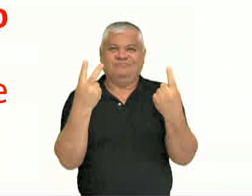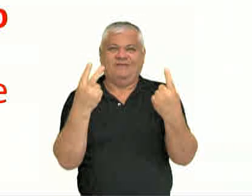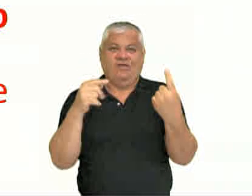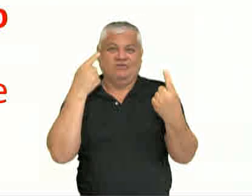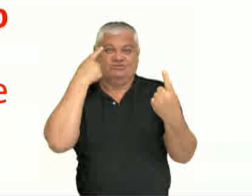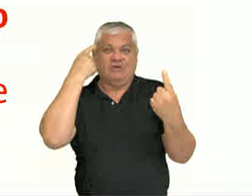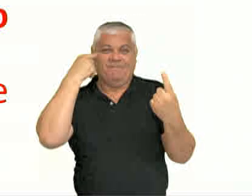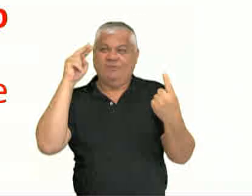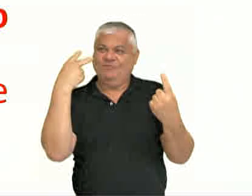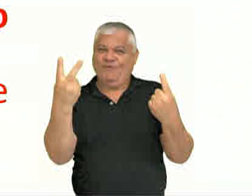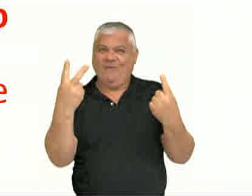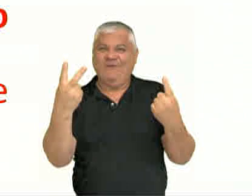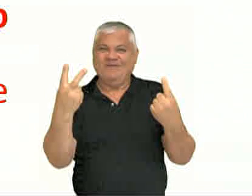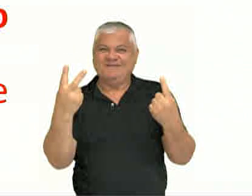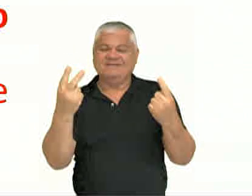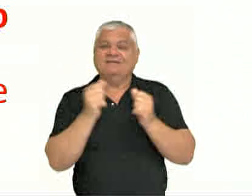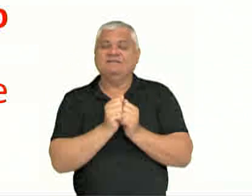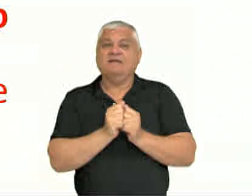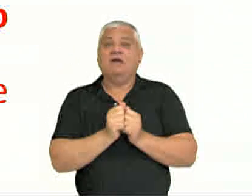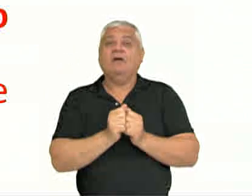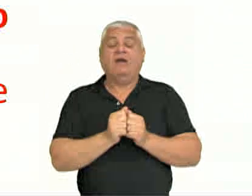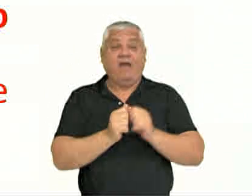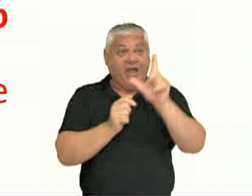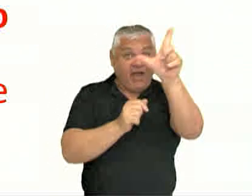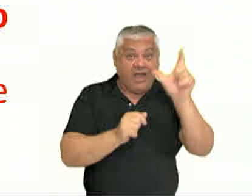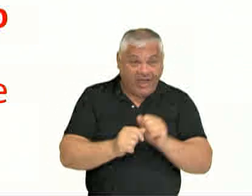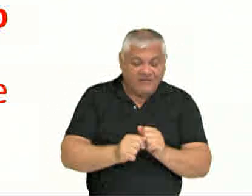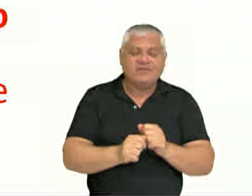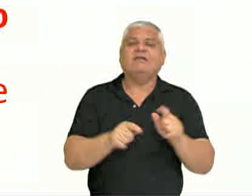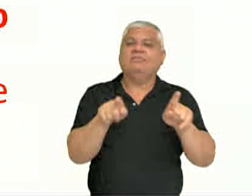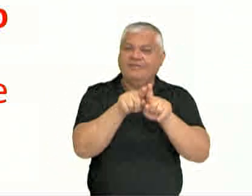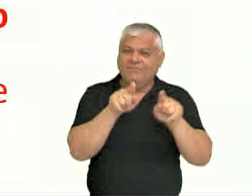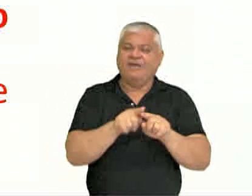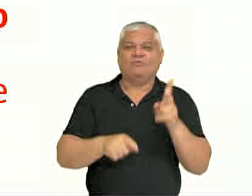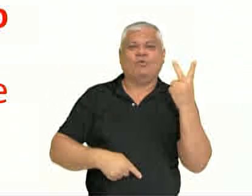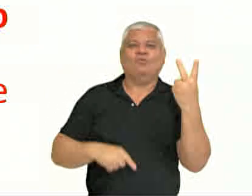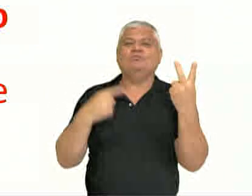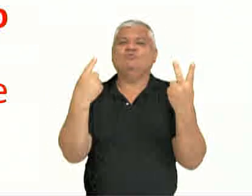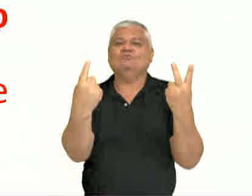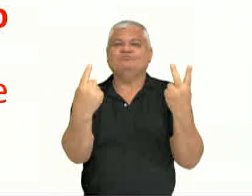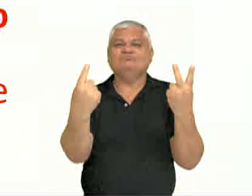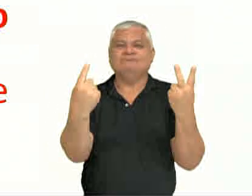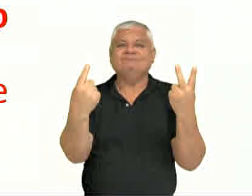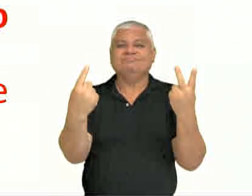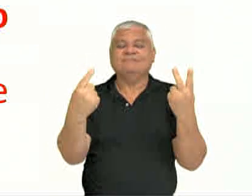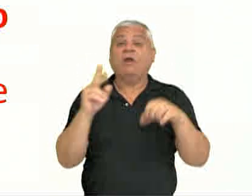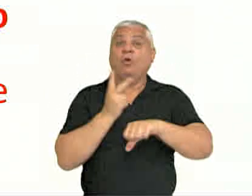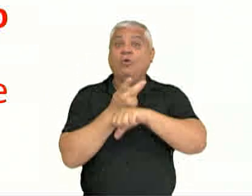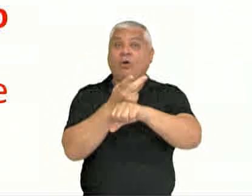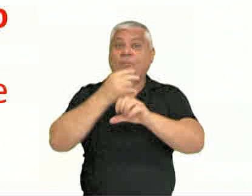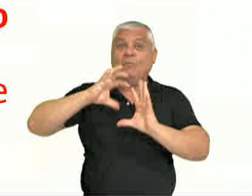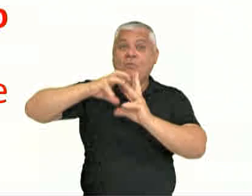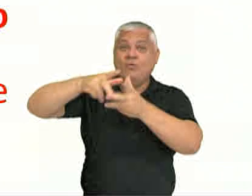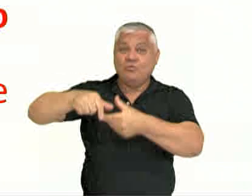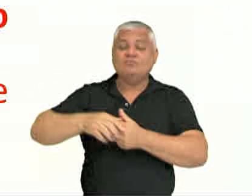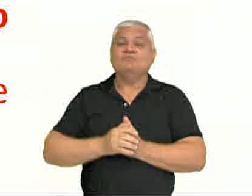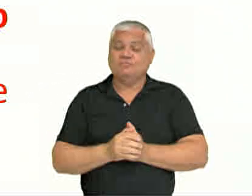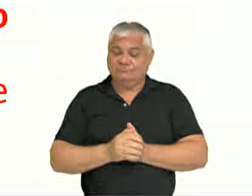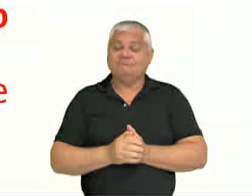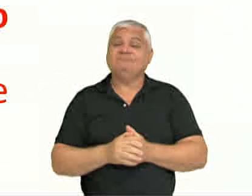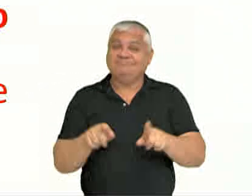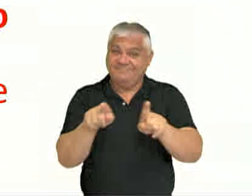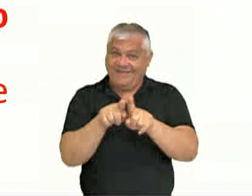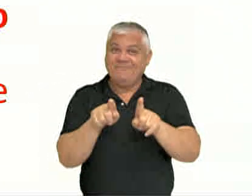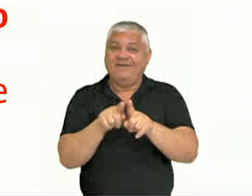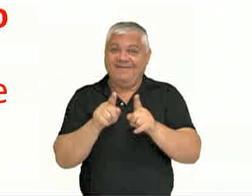observe lá, para os senegaleses a primeira vitória de um time africano na Copa do Mundo e para os japoneses a primeira